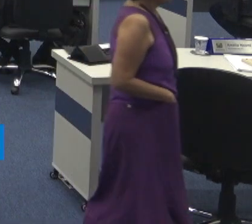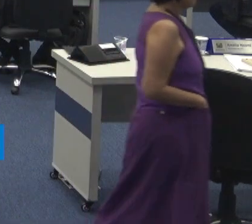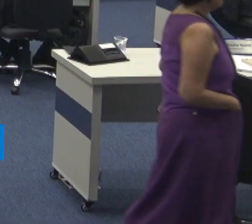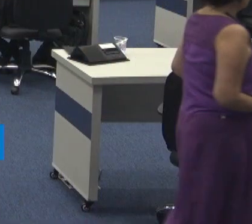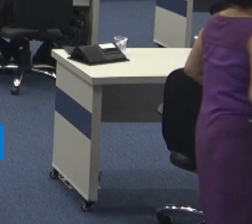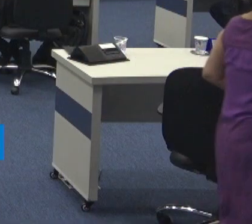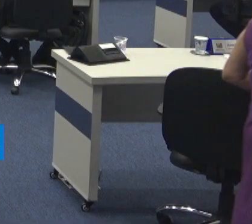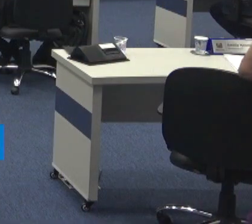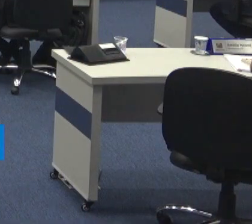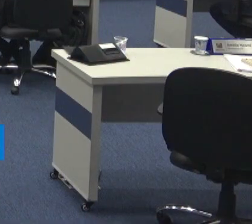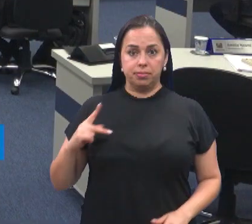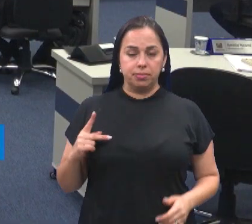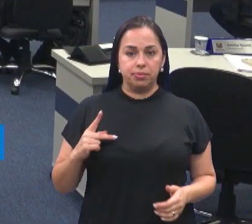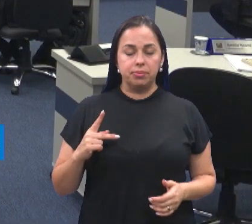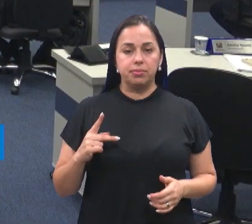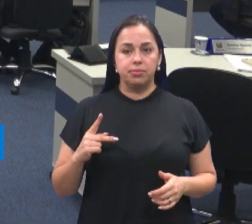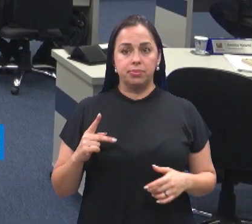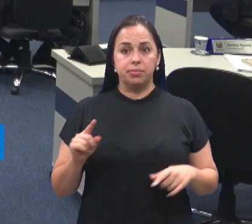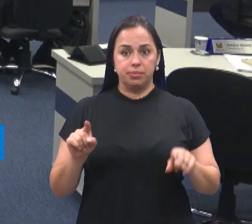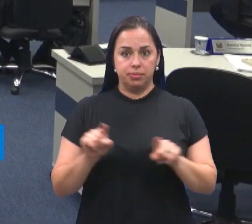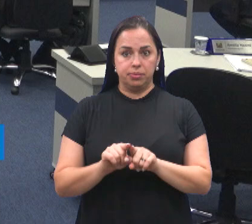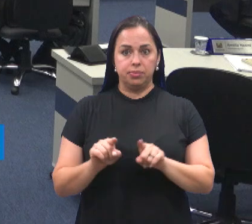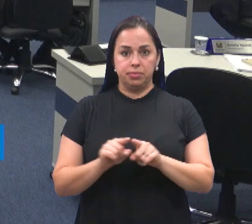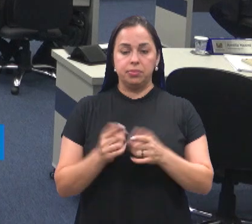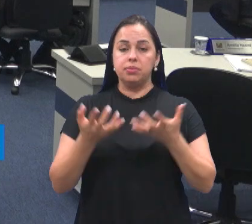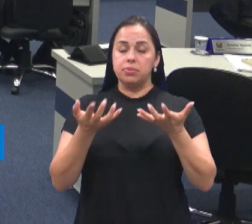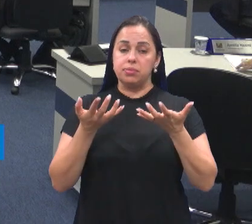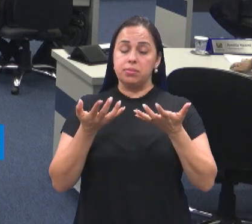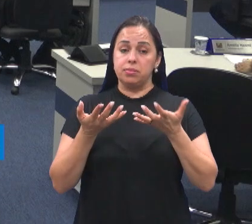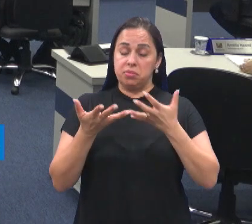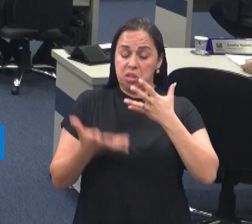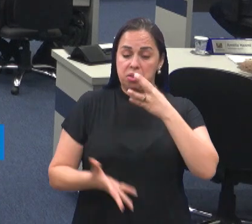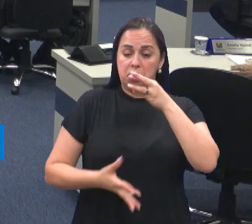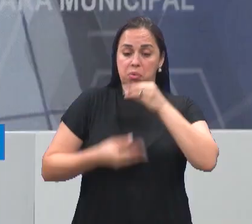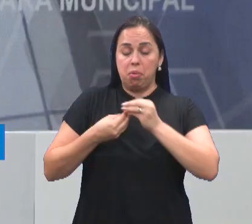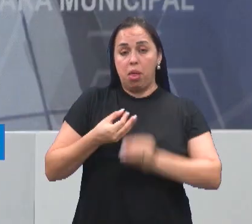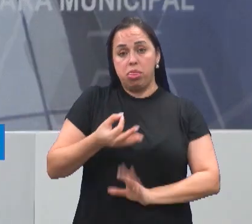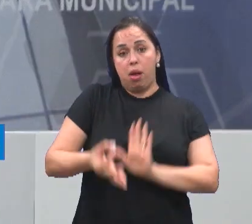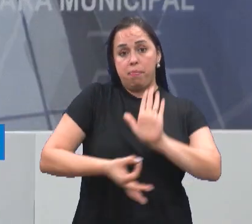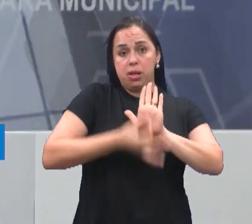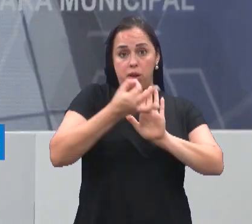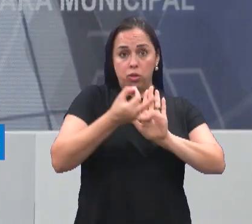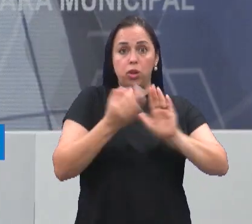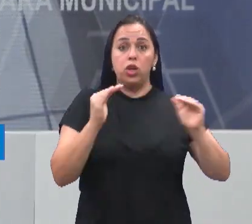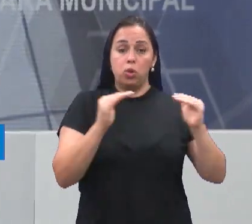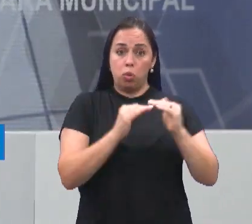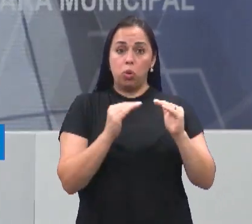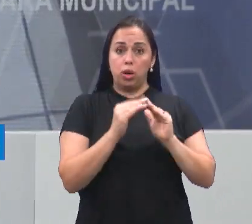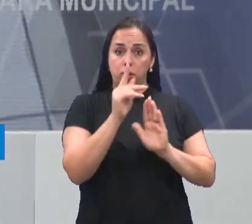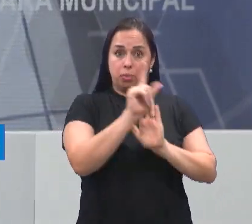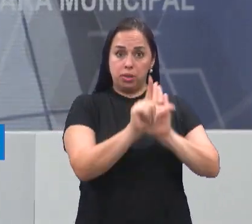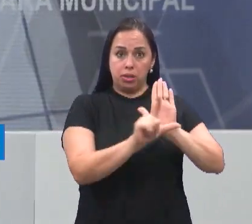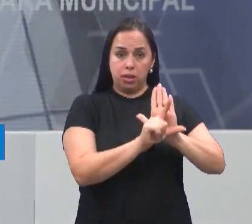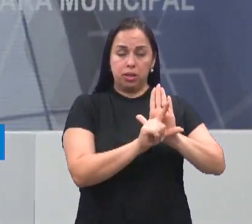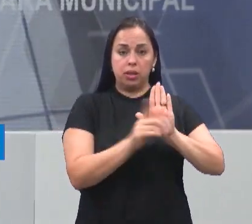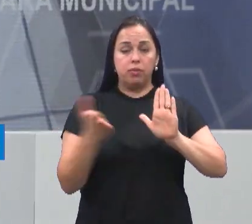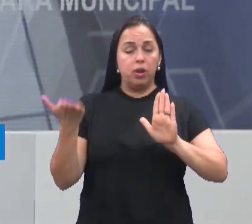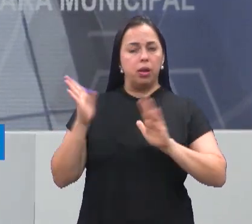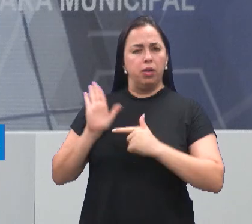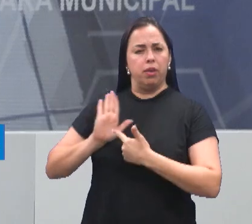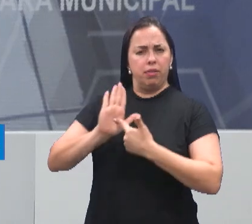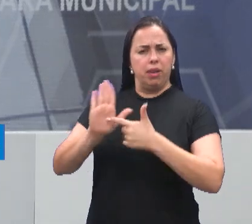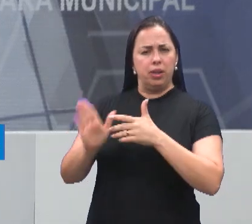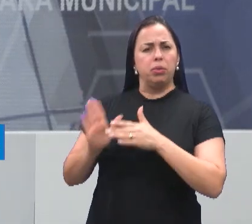Presidente, também gostaria de deixar a minha contribuição a favor do projeto que foi apresentado em 2023,